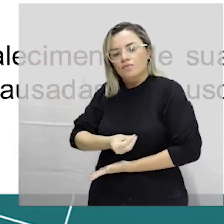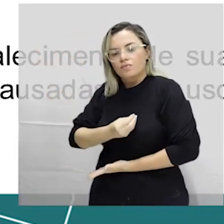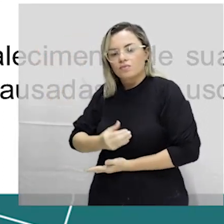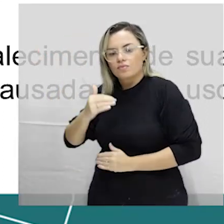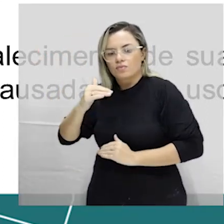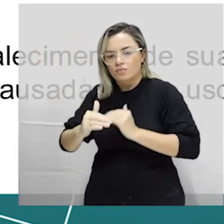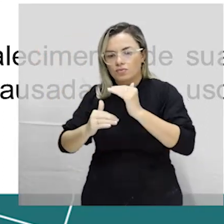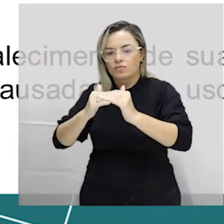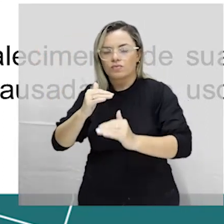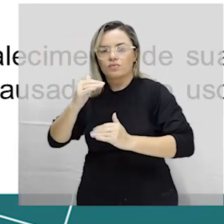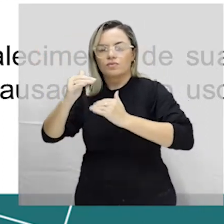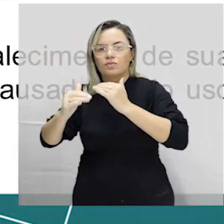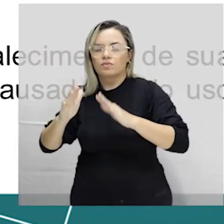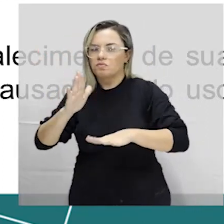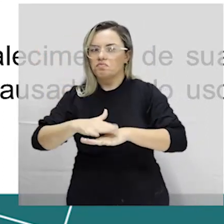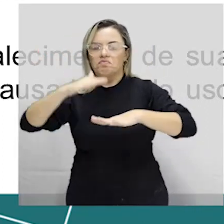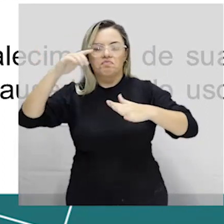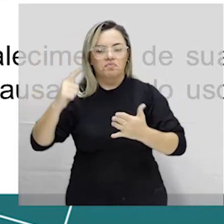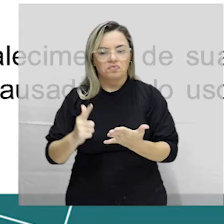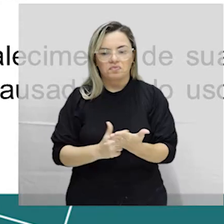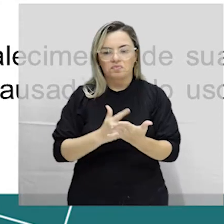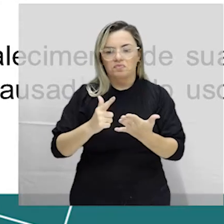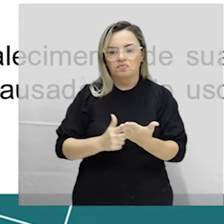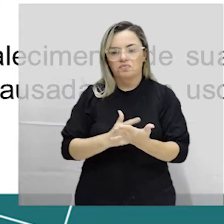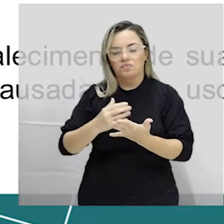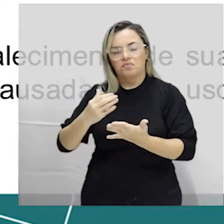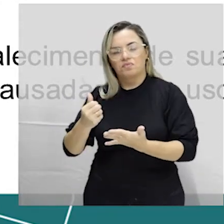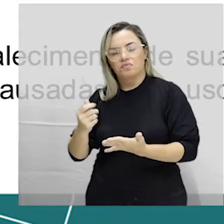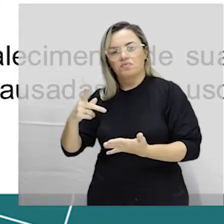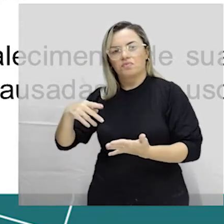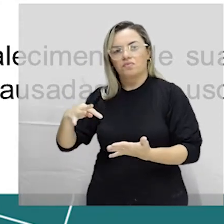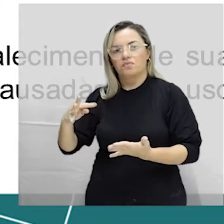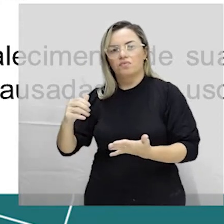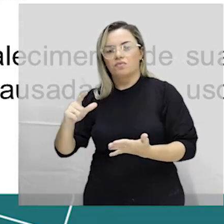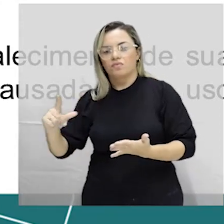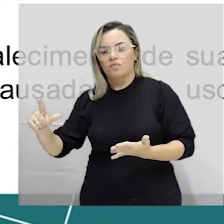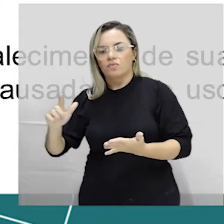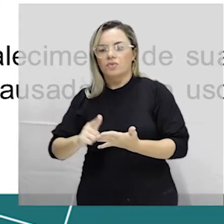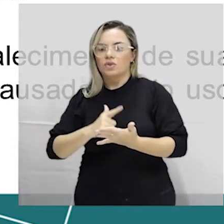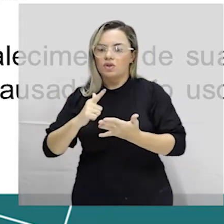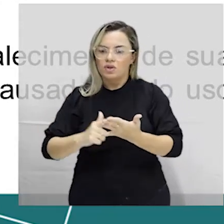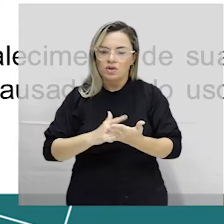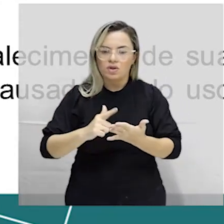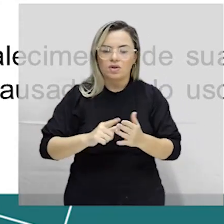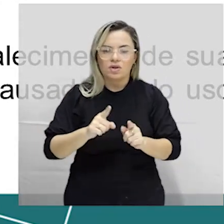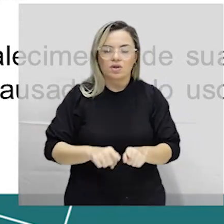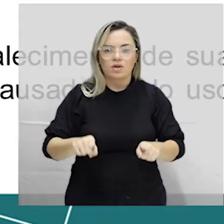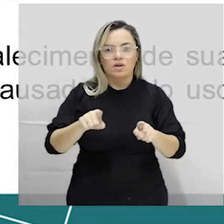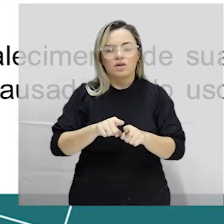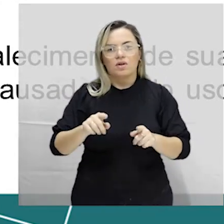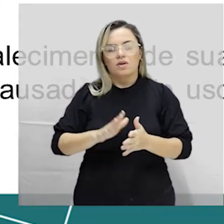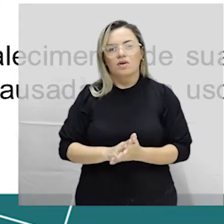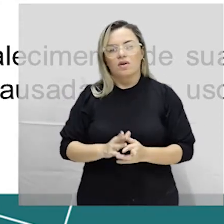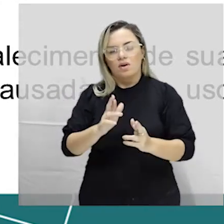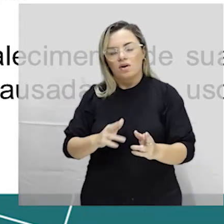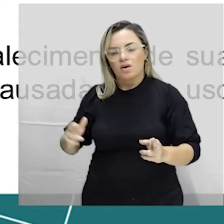a desenvolver a sua obra mais importante, chamada O Capital, além de livros que se tornaram referências